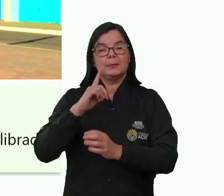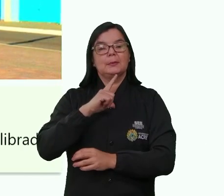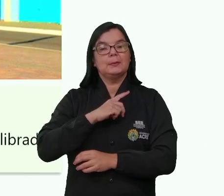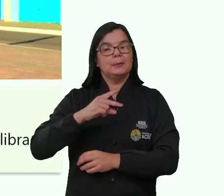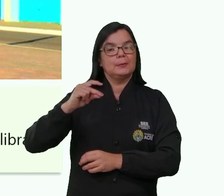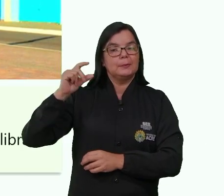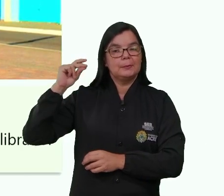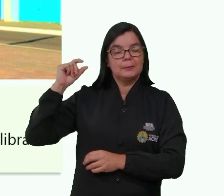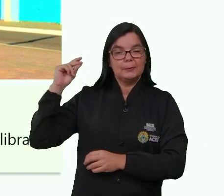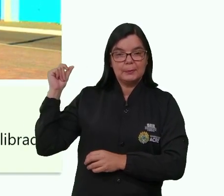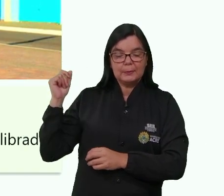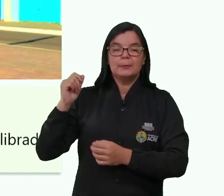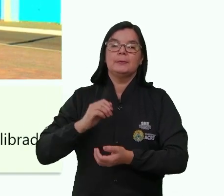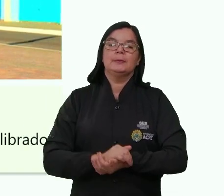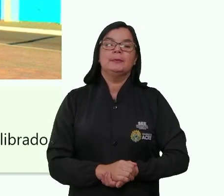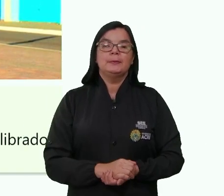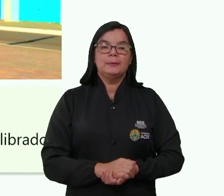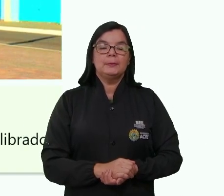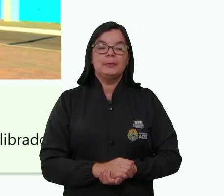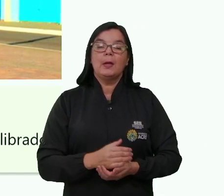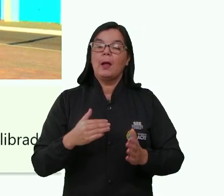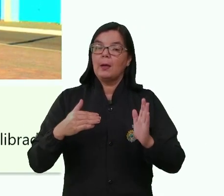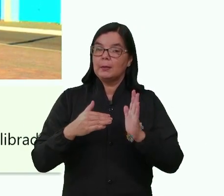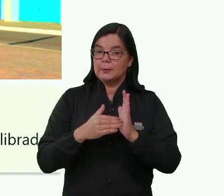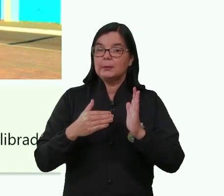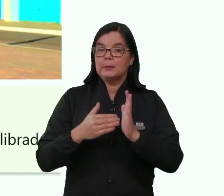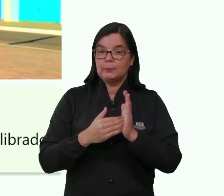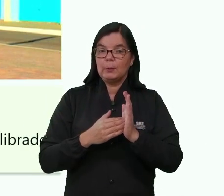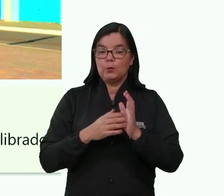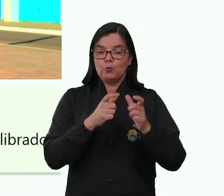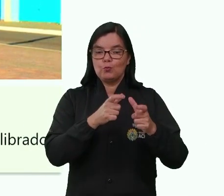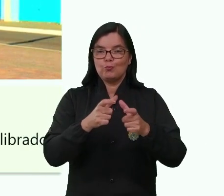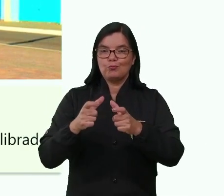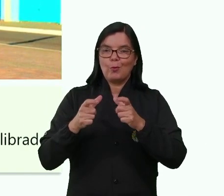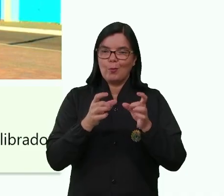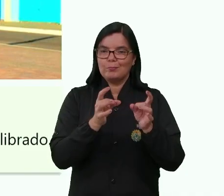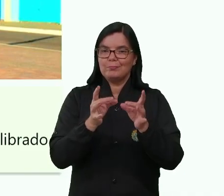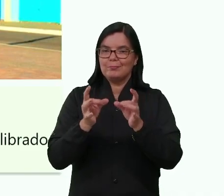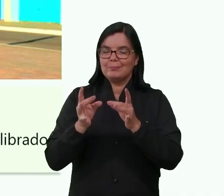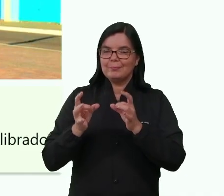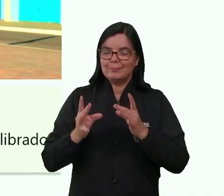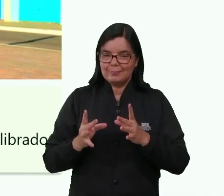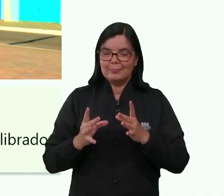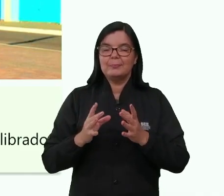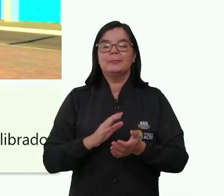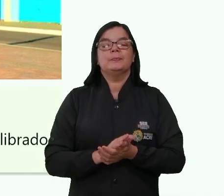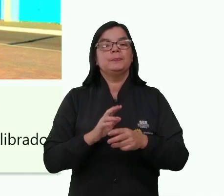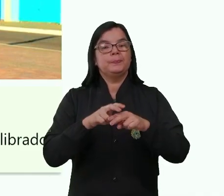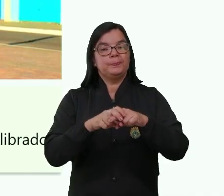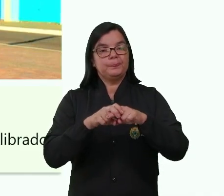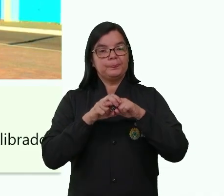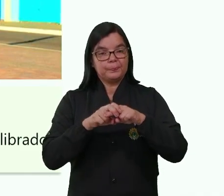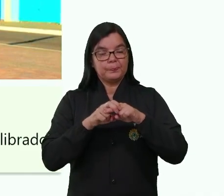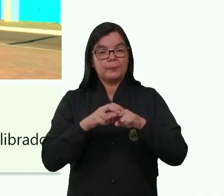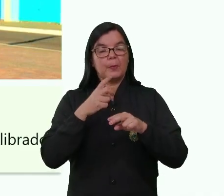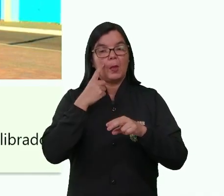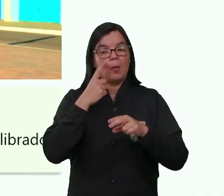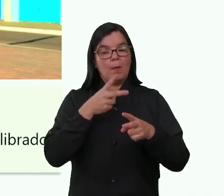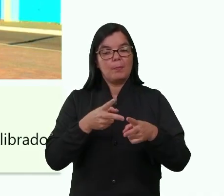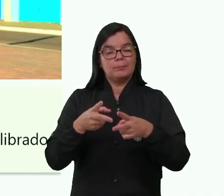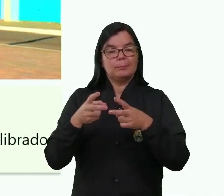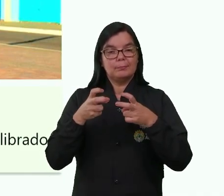naquela época, né? E até mesmo dos estabelecimentos comerciais. Por isso, tendo em